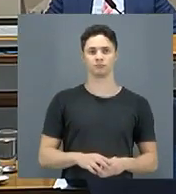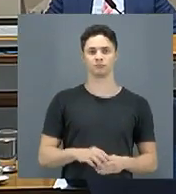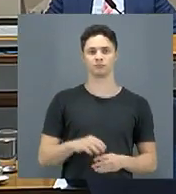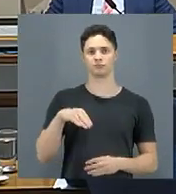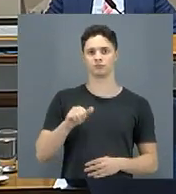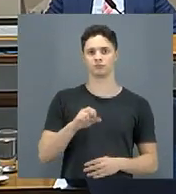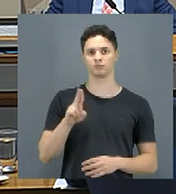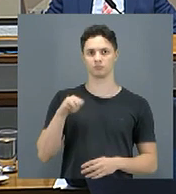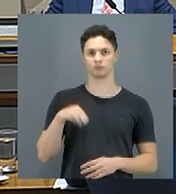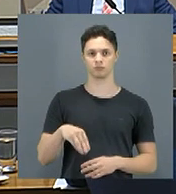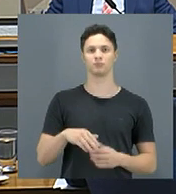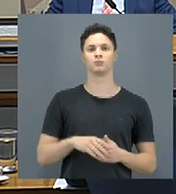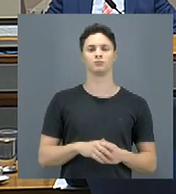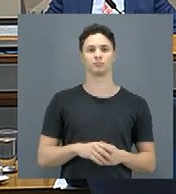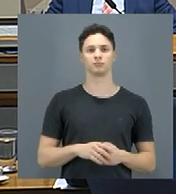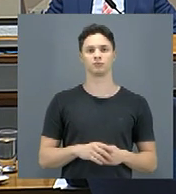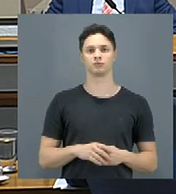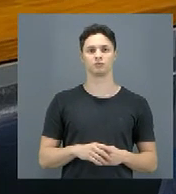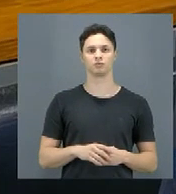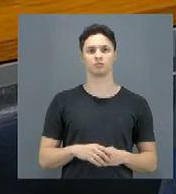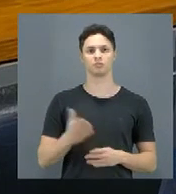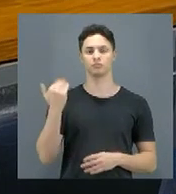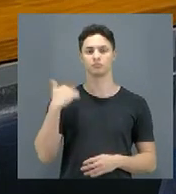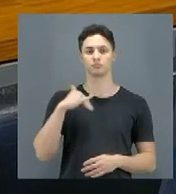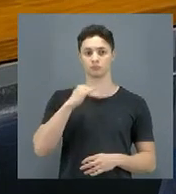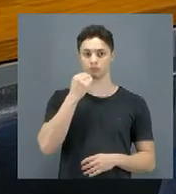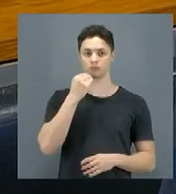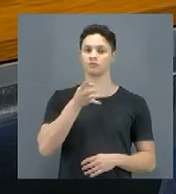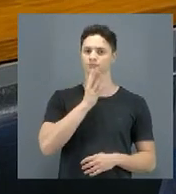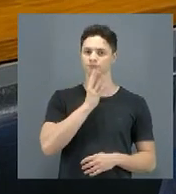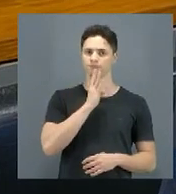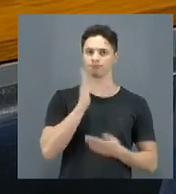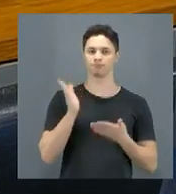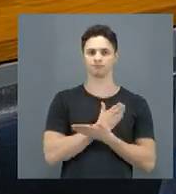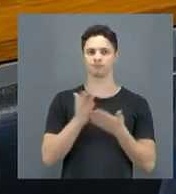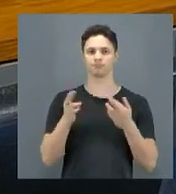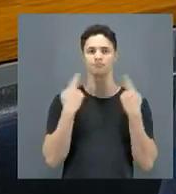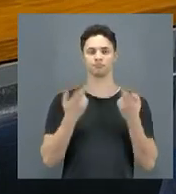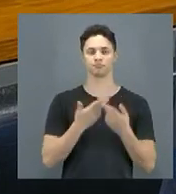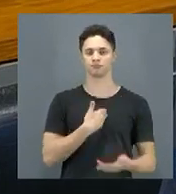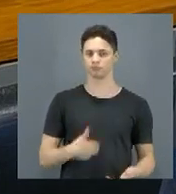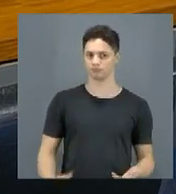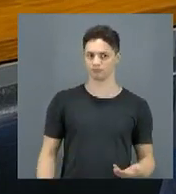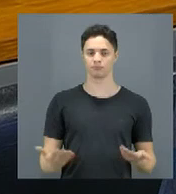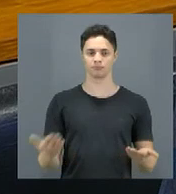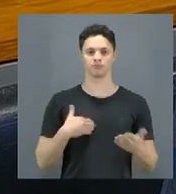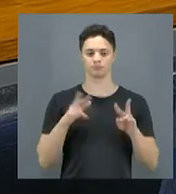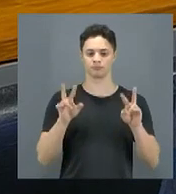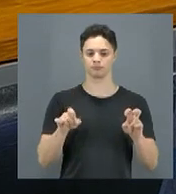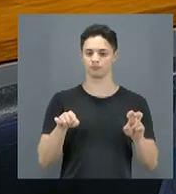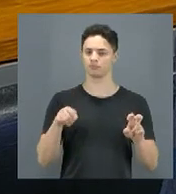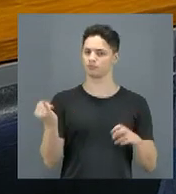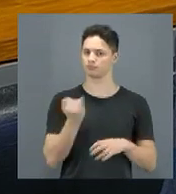Mansur, Zé Francisco Mansur, que eu tive a oportunidade de conhecer em algumas audiências públicas, nesse assunto que é